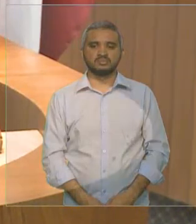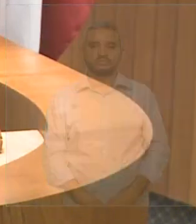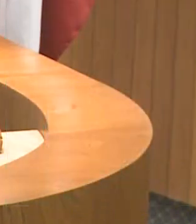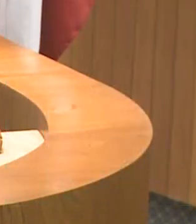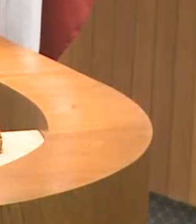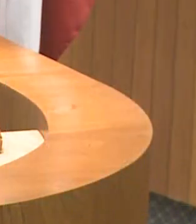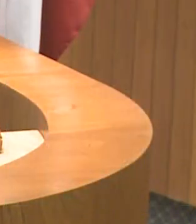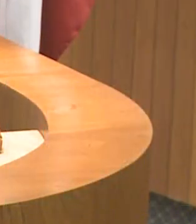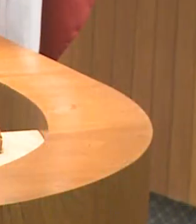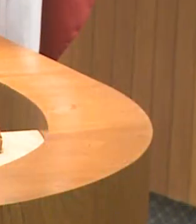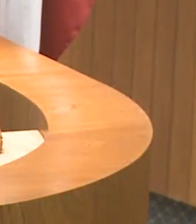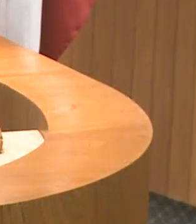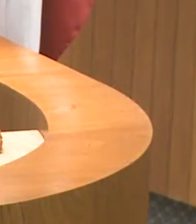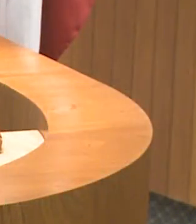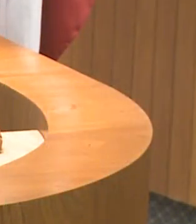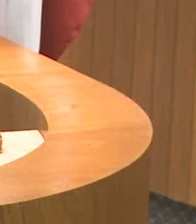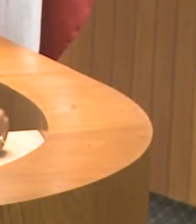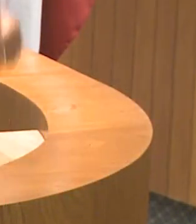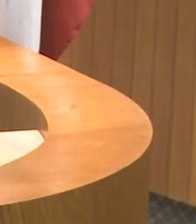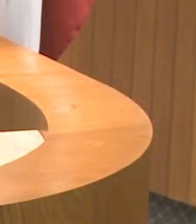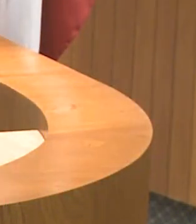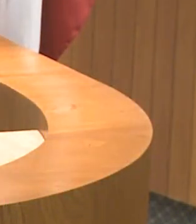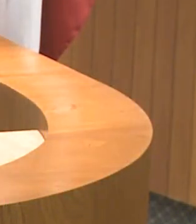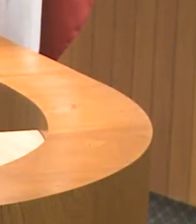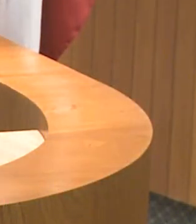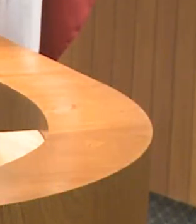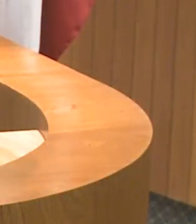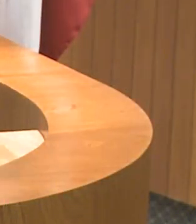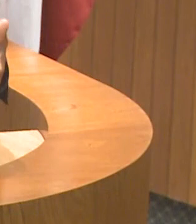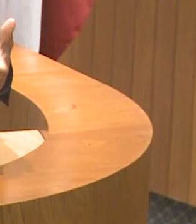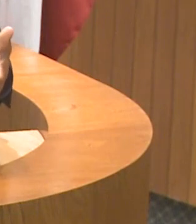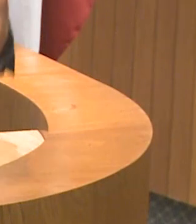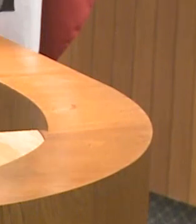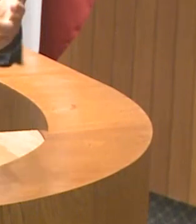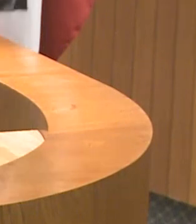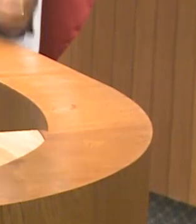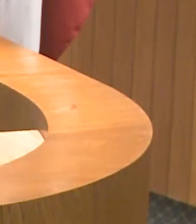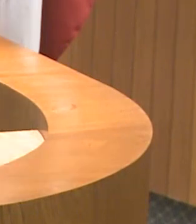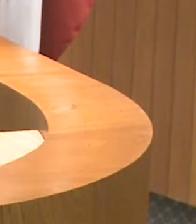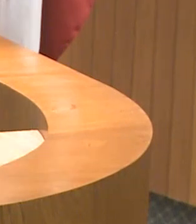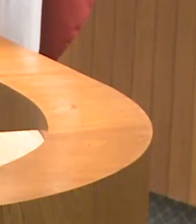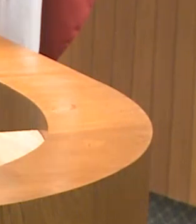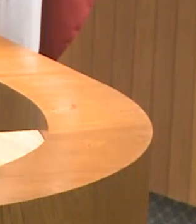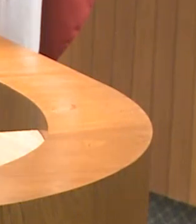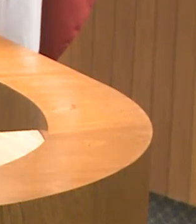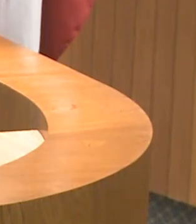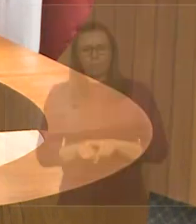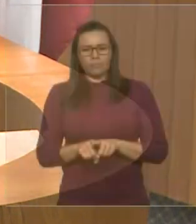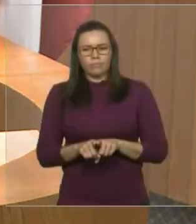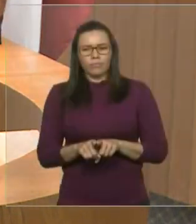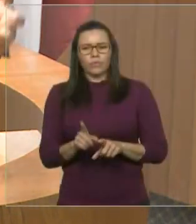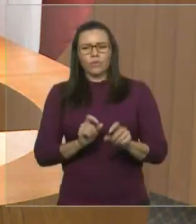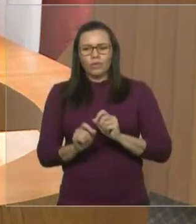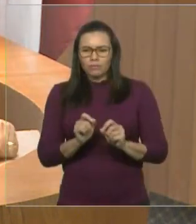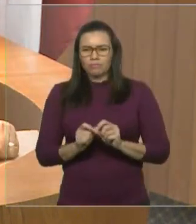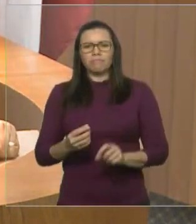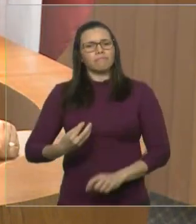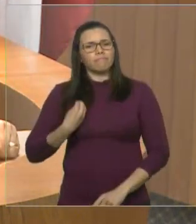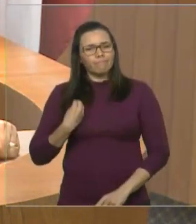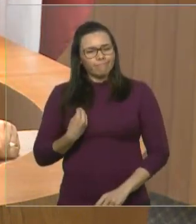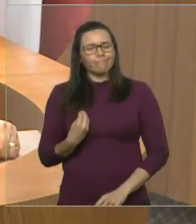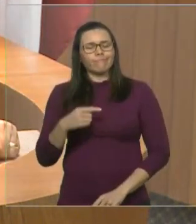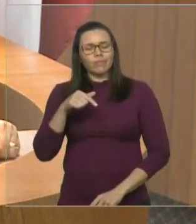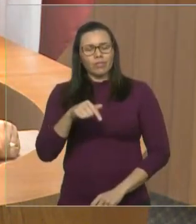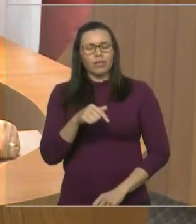de poucos meses será feito o primeiro vestibular e aí sim, vida a este campus, vida a este prédio,